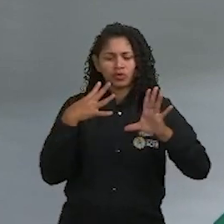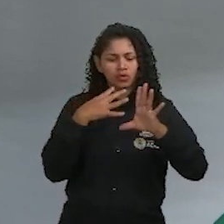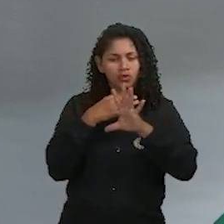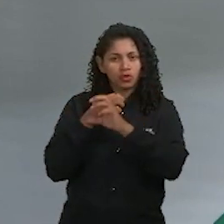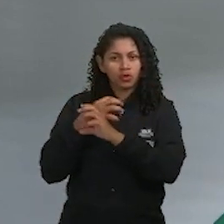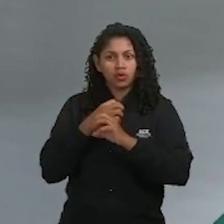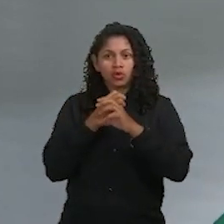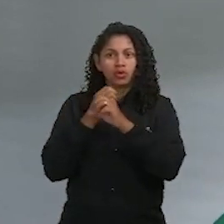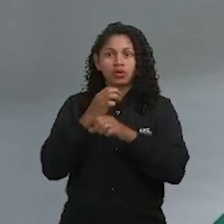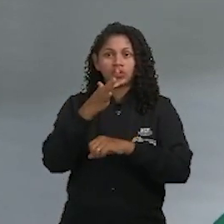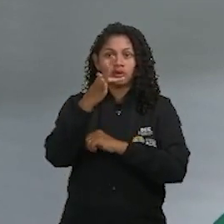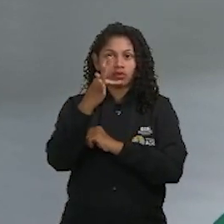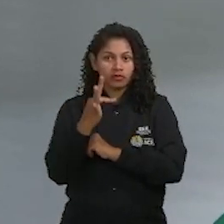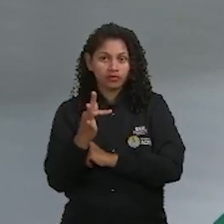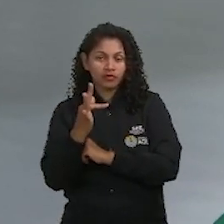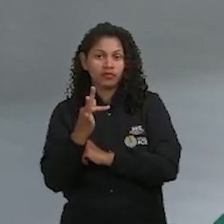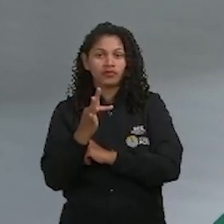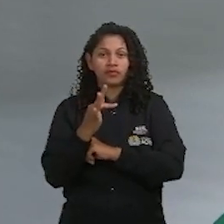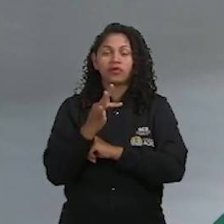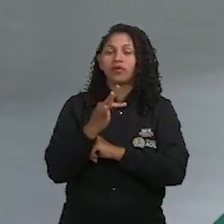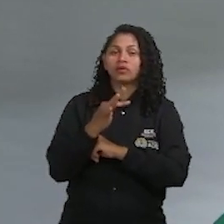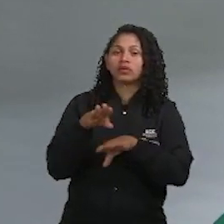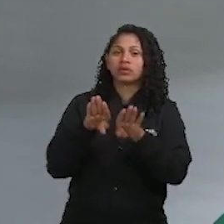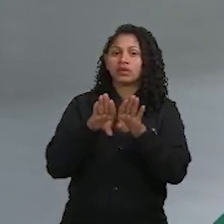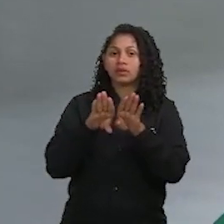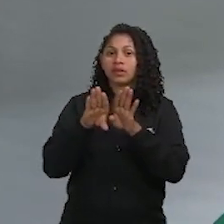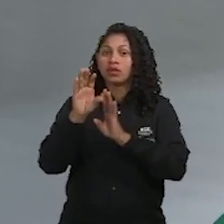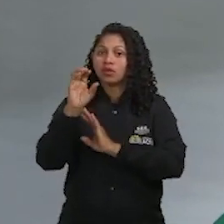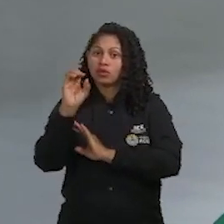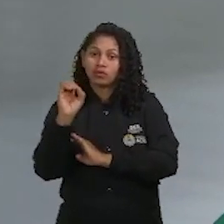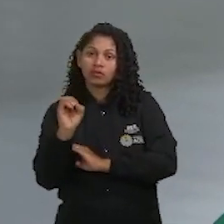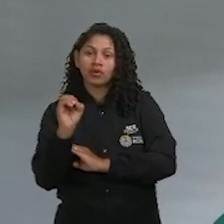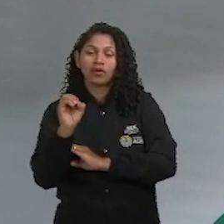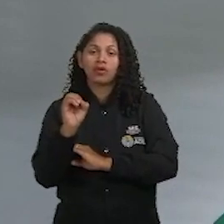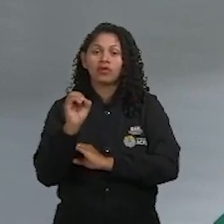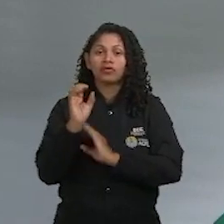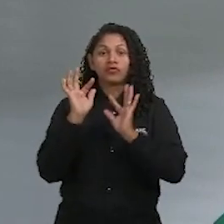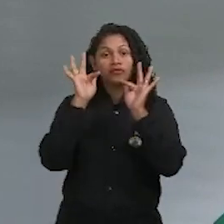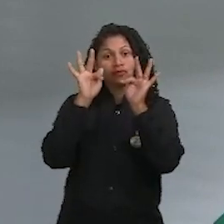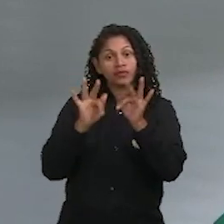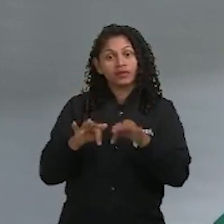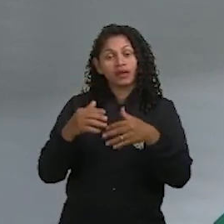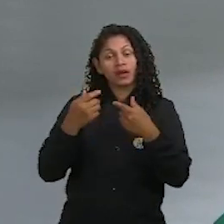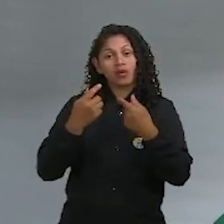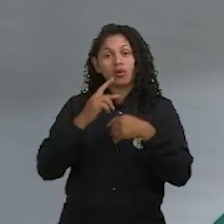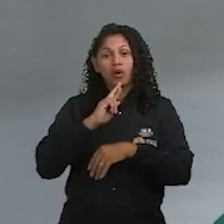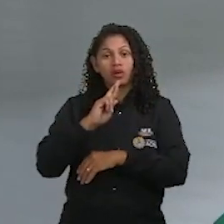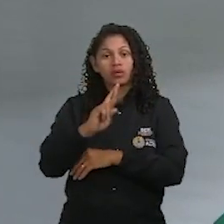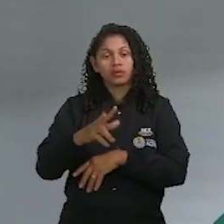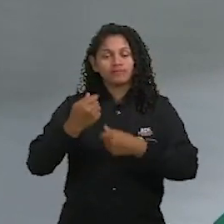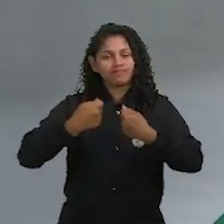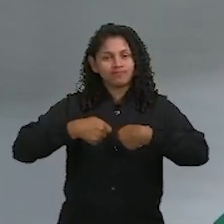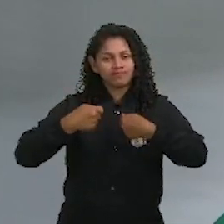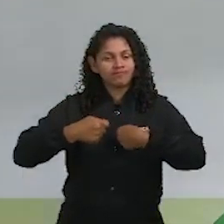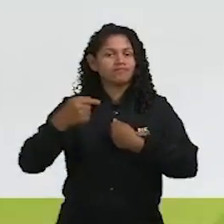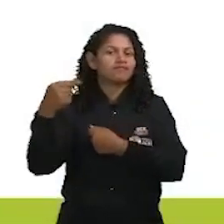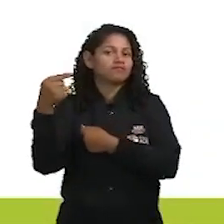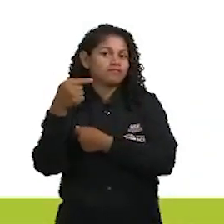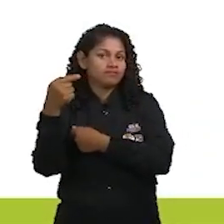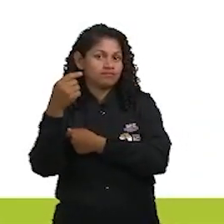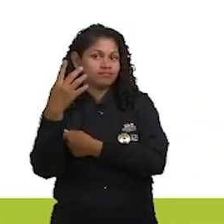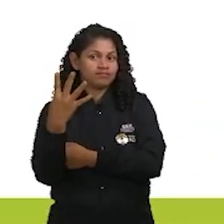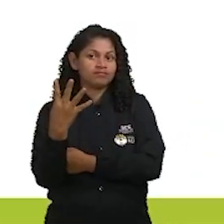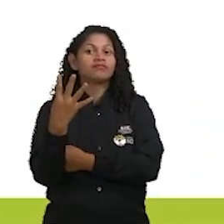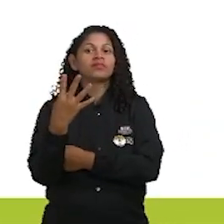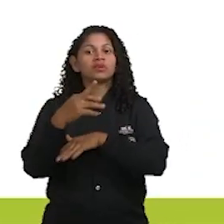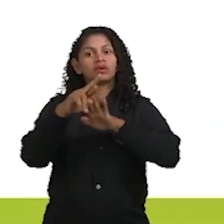do fósforo como do oxigênio, no final tem que ser igual a menos 4. E aqui a regrinha